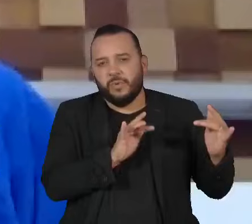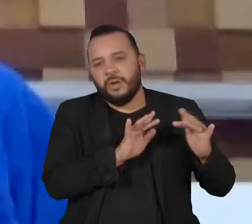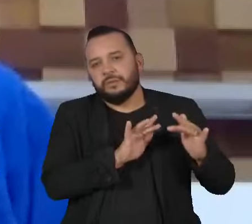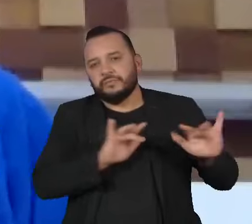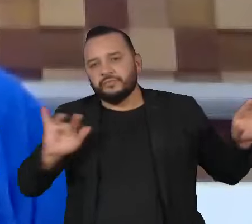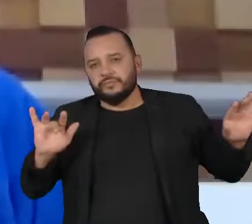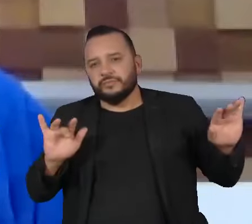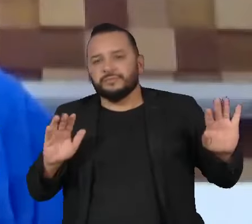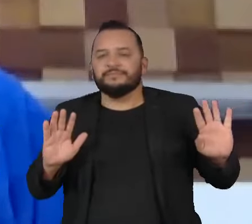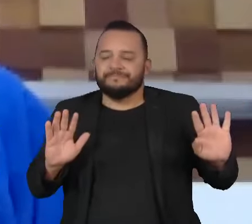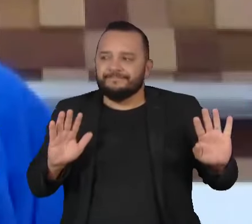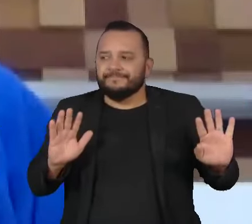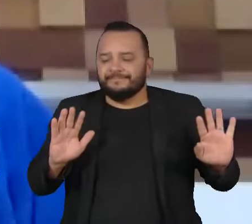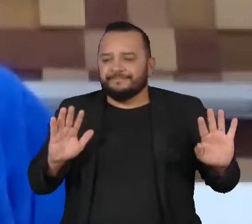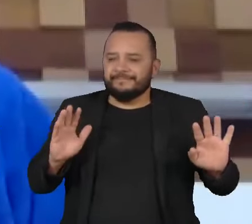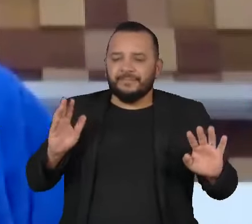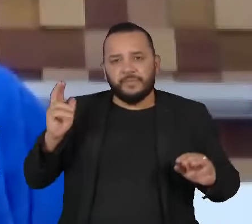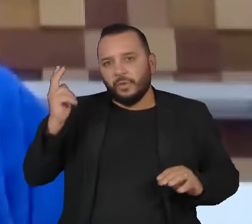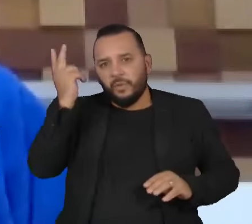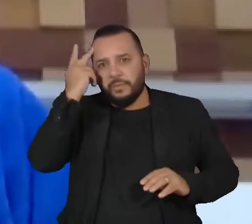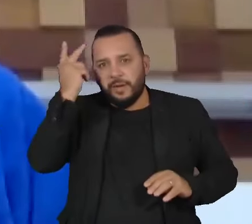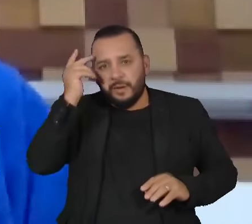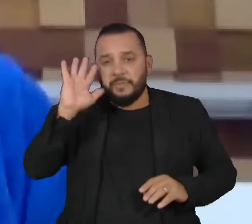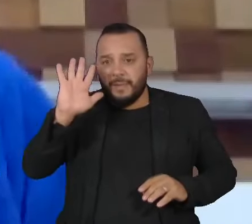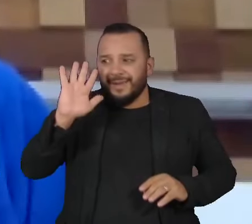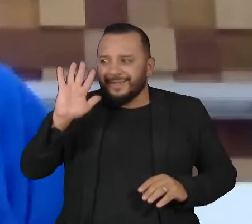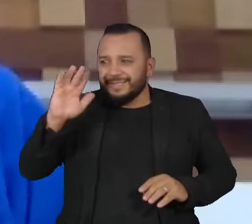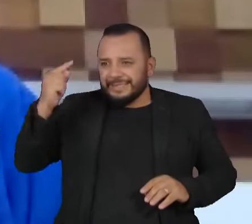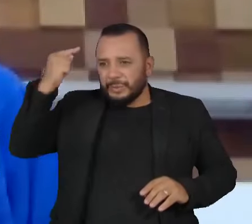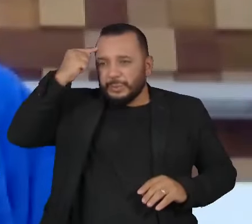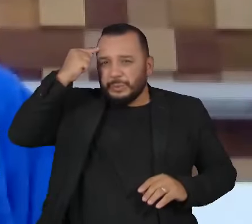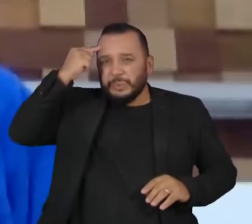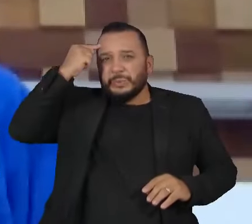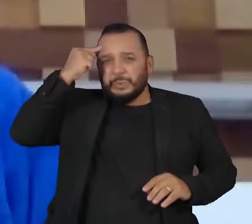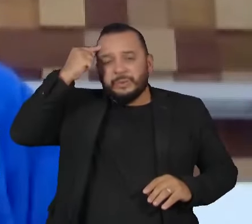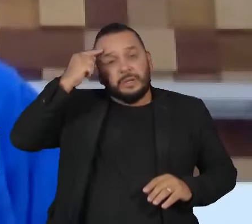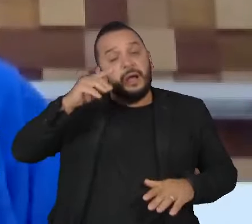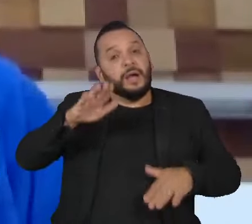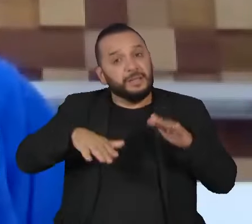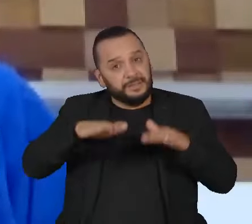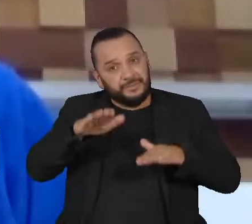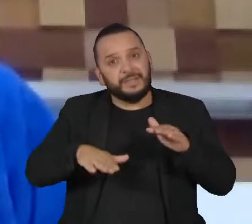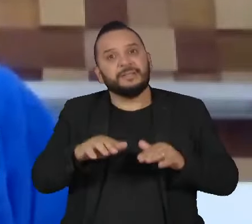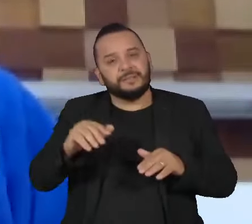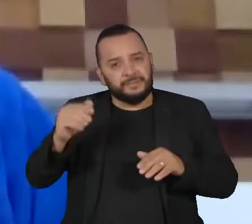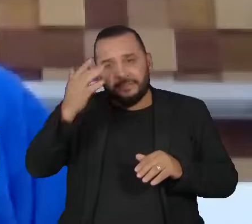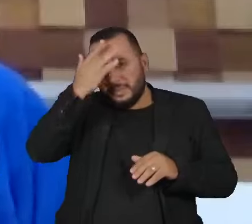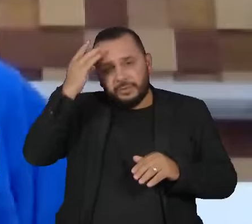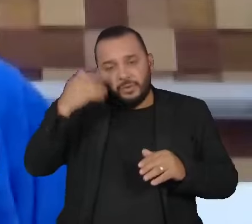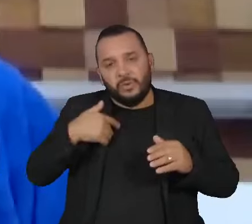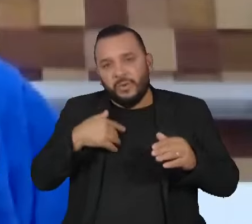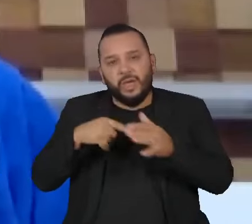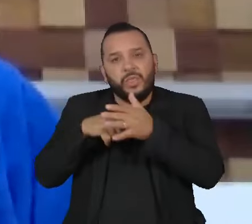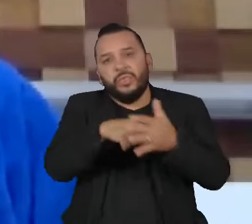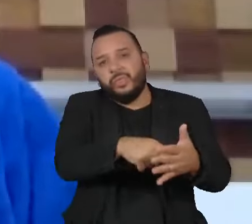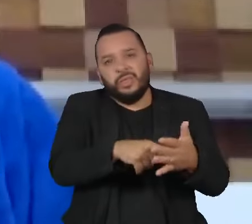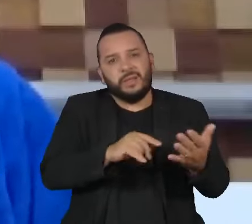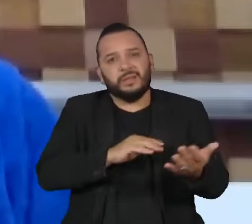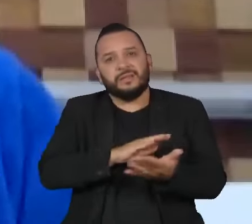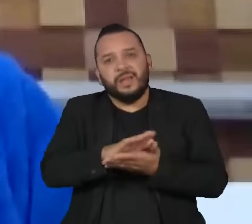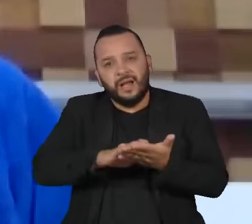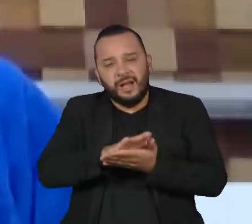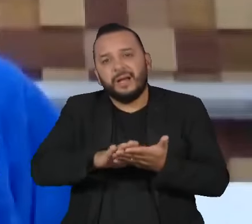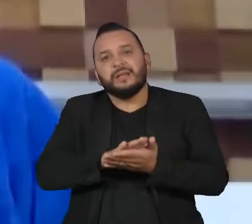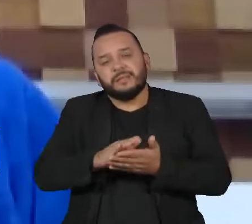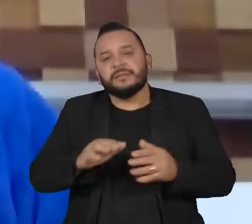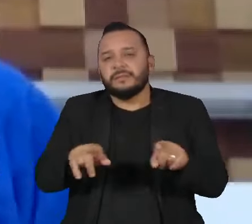minimizado, normalizado e acaba contribuindo para uma subnotificação e para uma baixa preocupação da